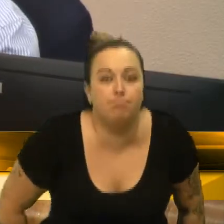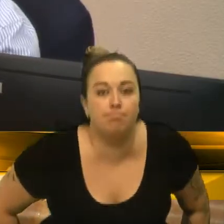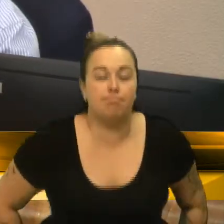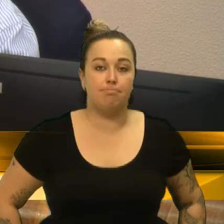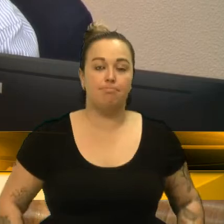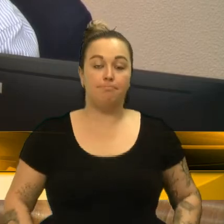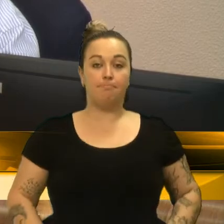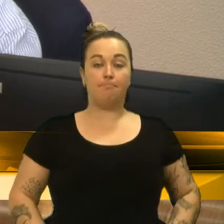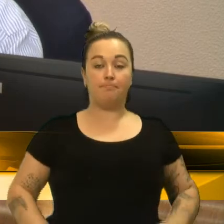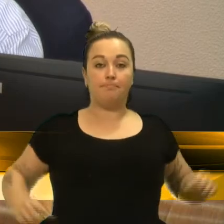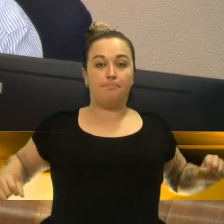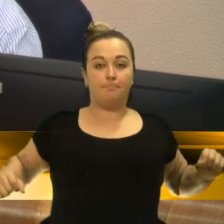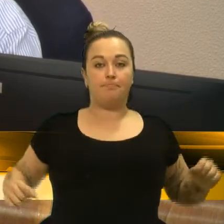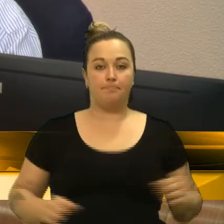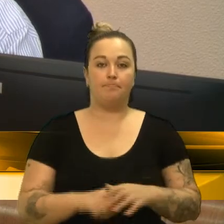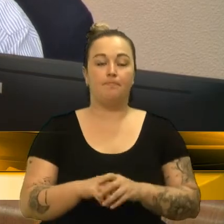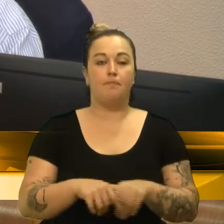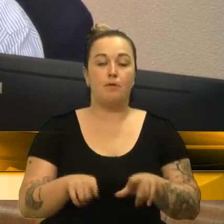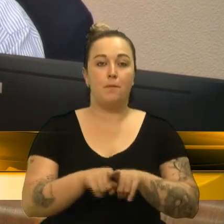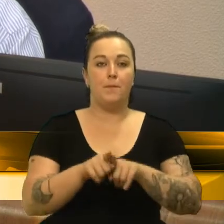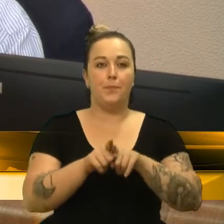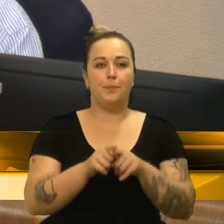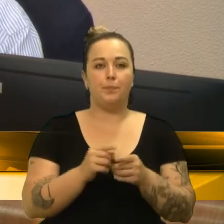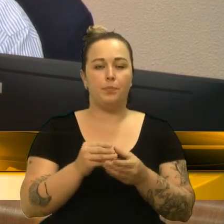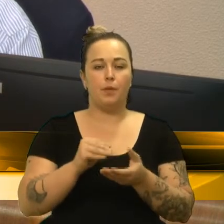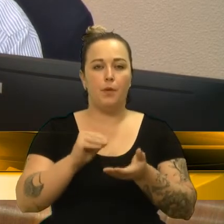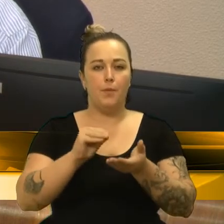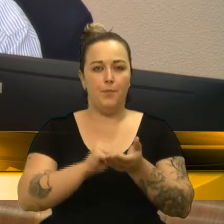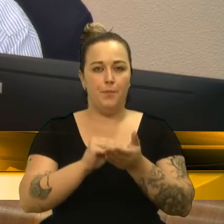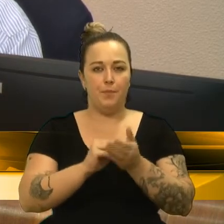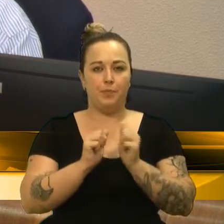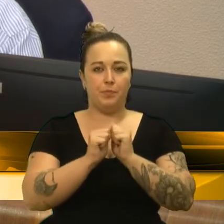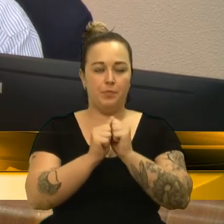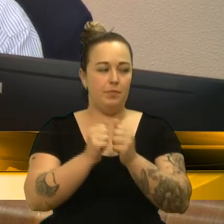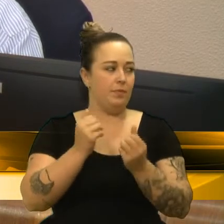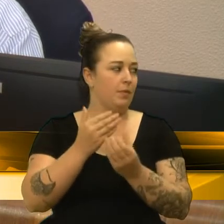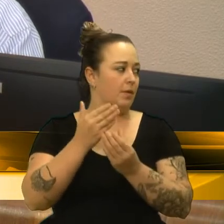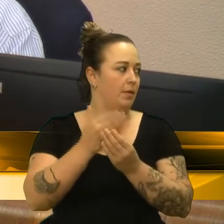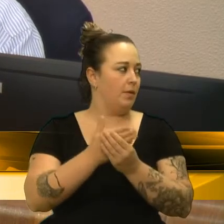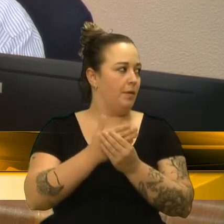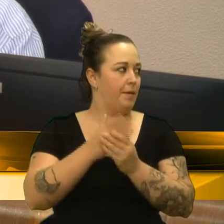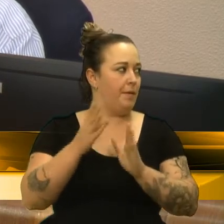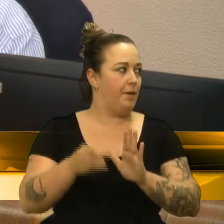dirigir e pacentar o processo em tela, assim especialmente na condição de